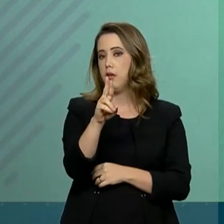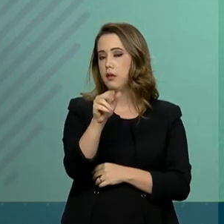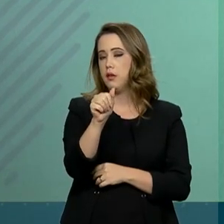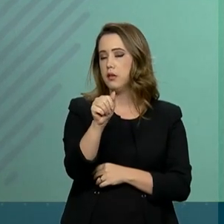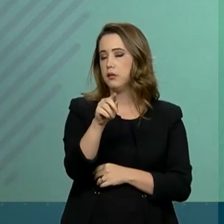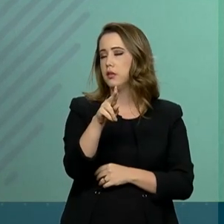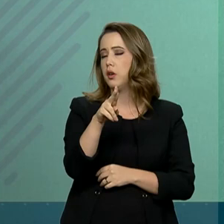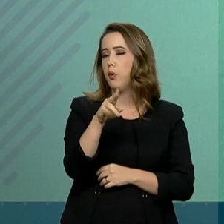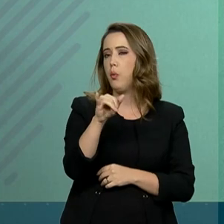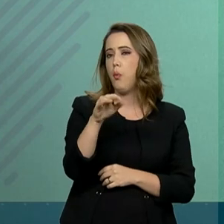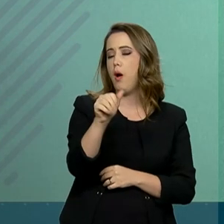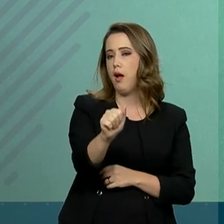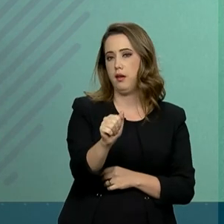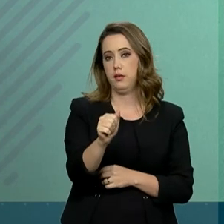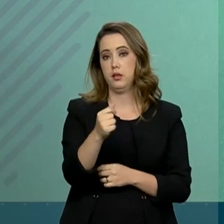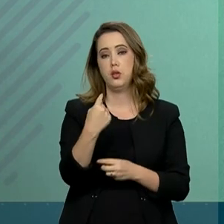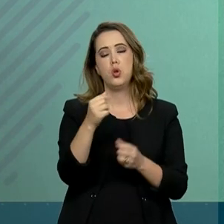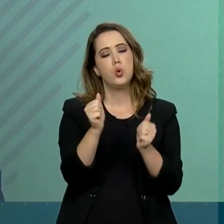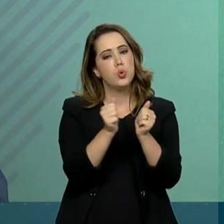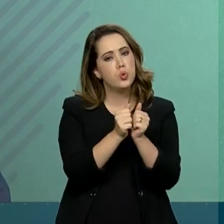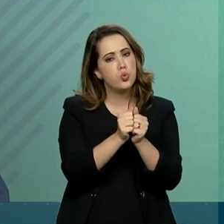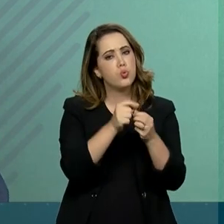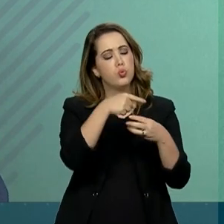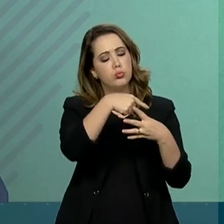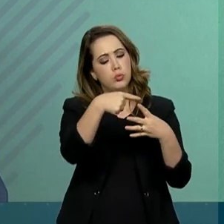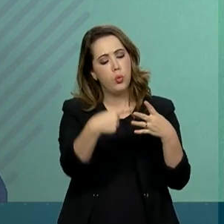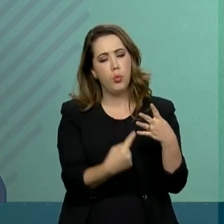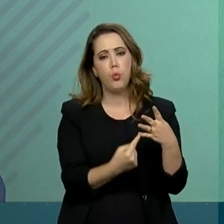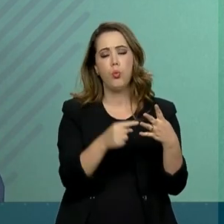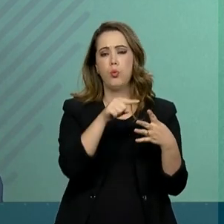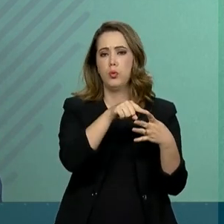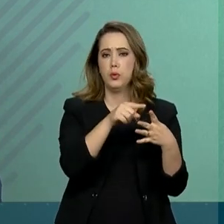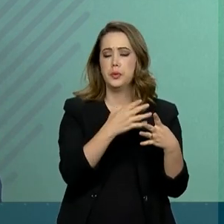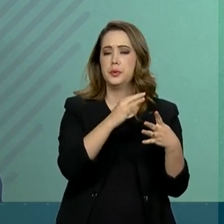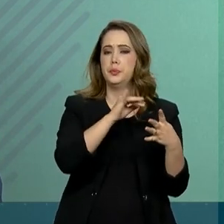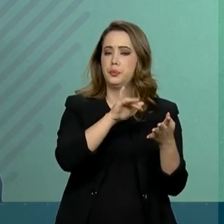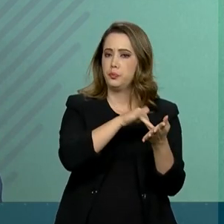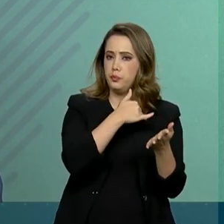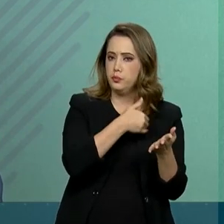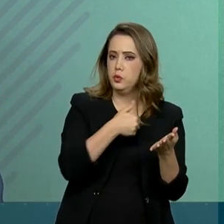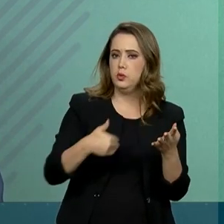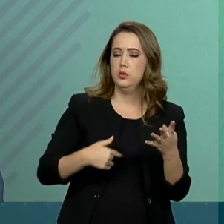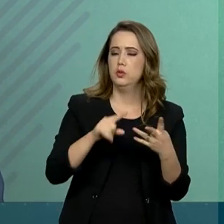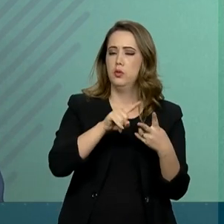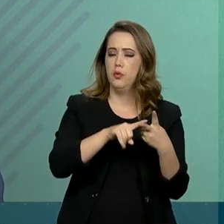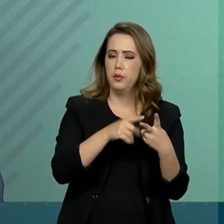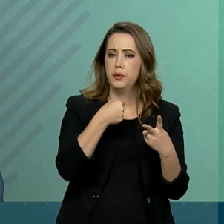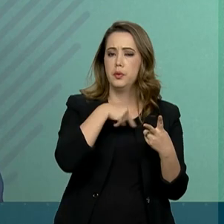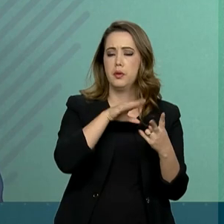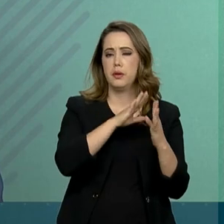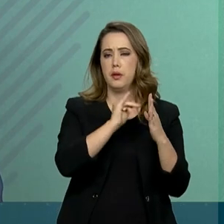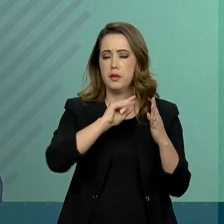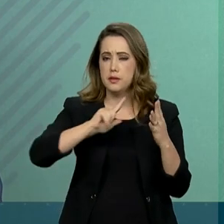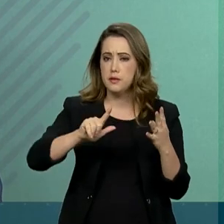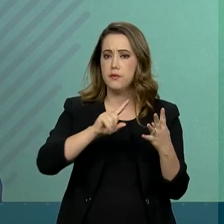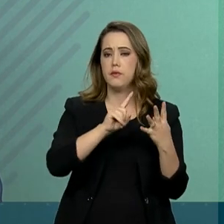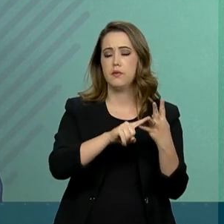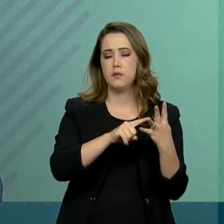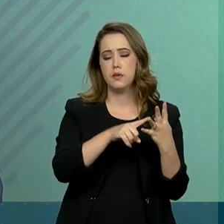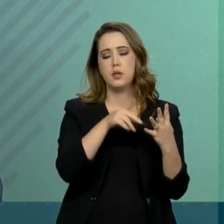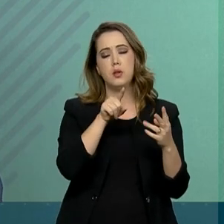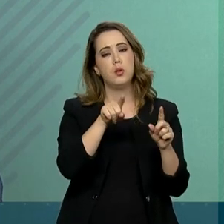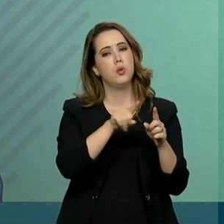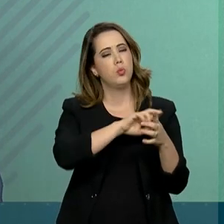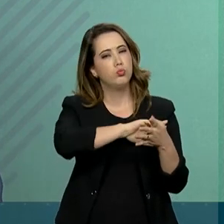de governo e à secretaria geral da presidência da república e os ministérios do desenvolvimento regional do meio